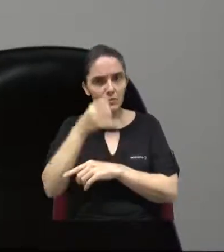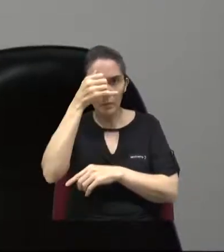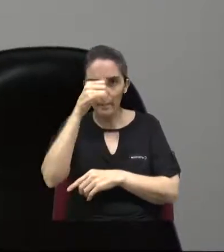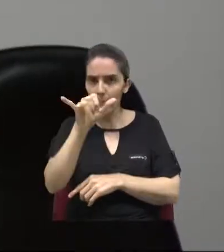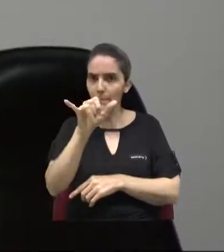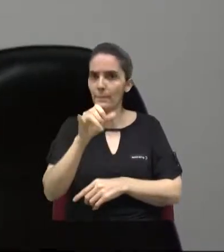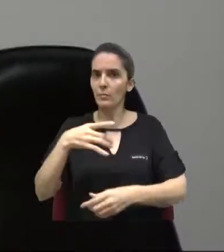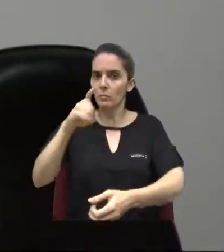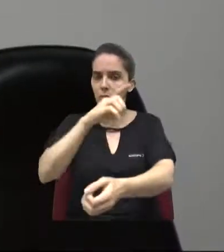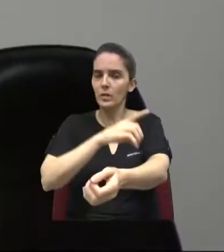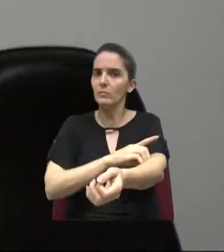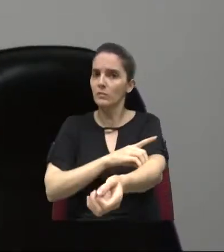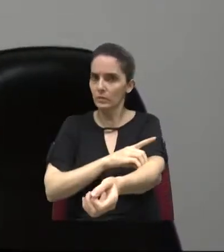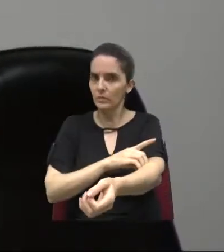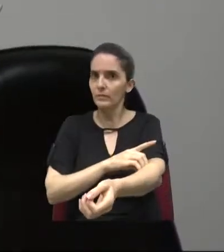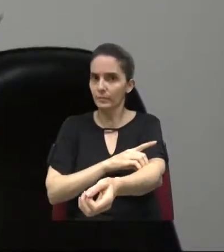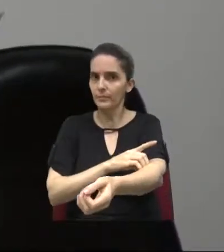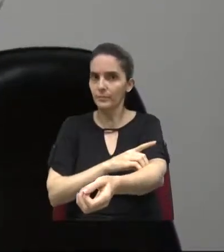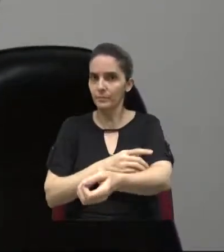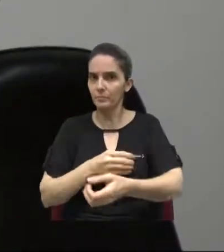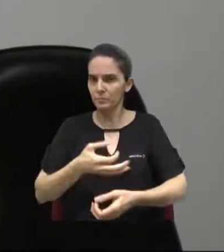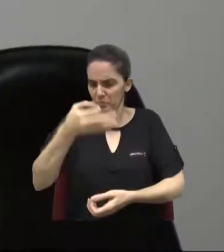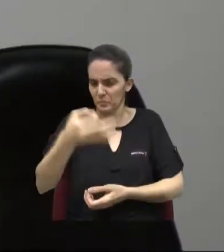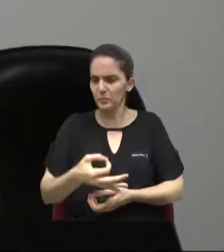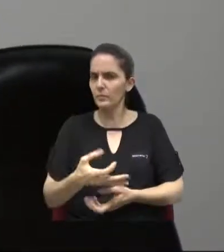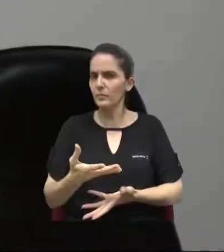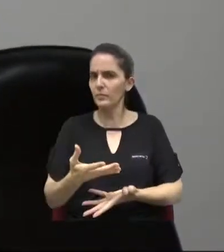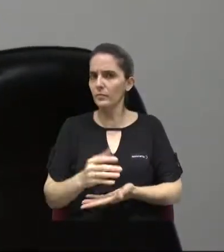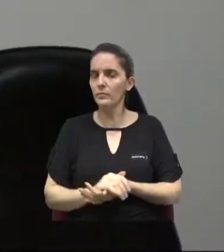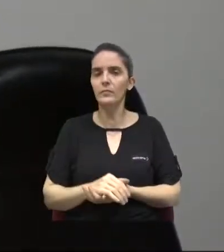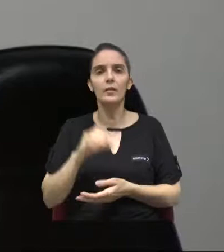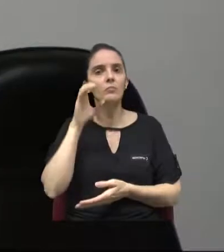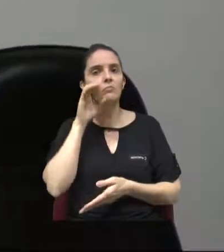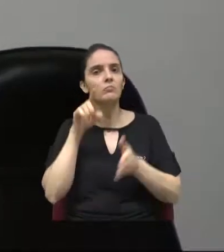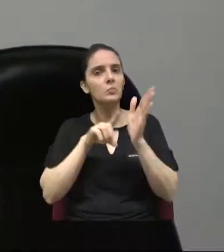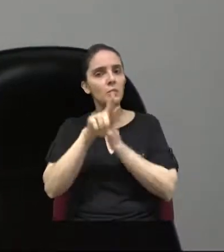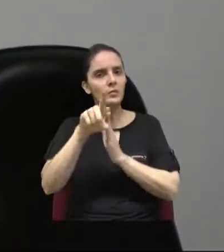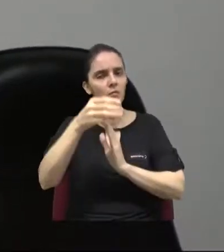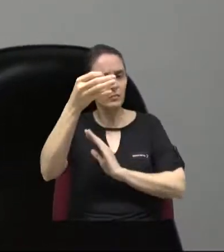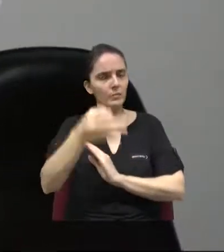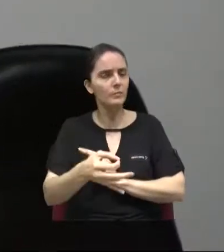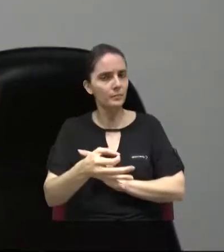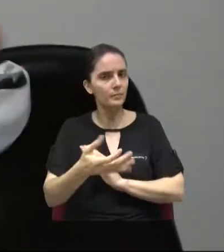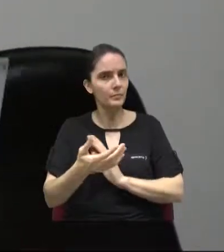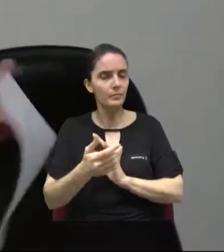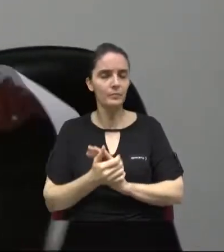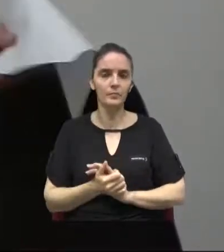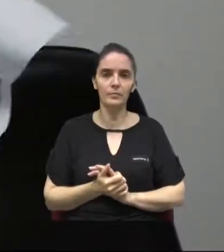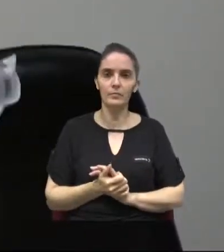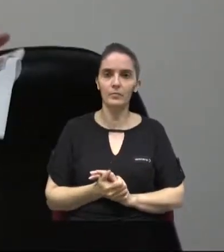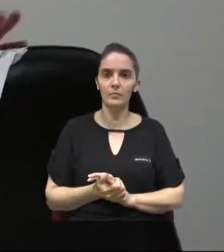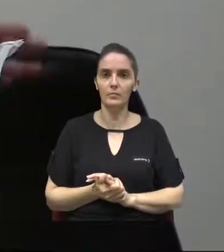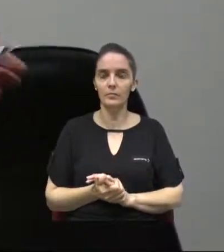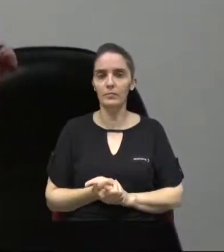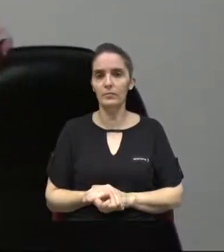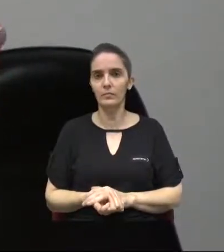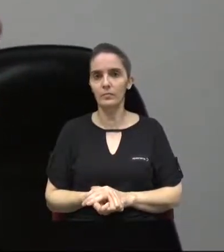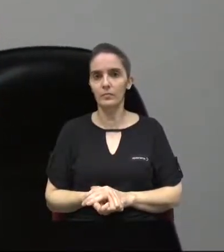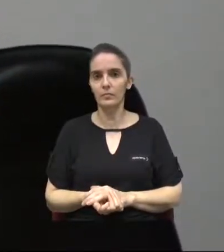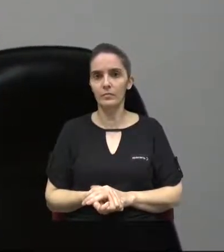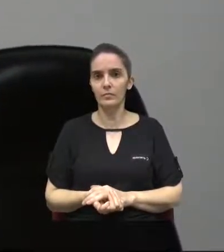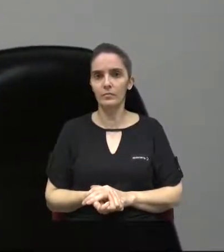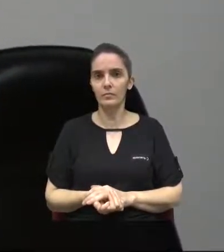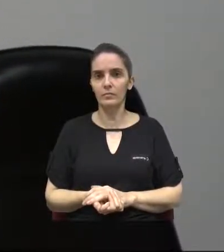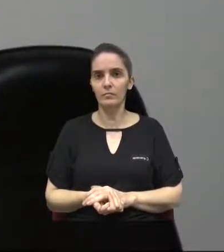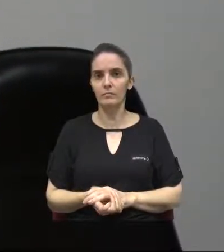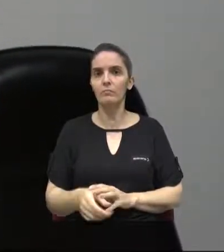trabalho está sendo feito bem na cidade. E no meu requerimento eu peço exatamente isso. Eu pergunto quais